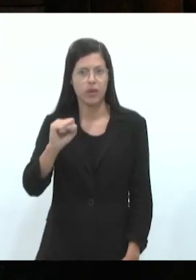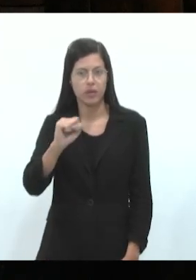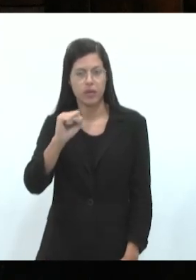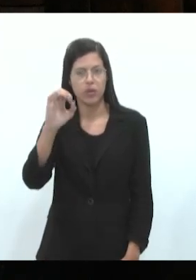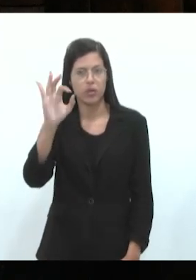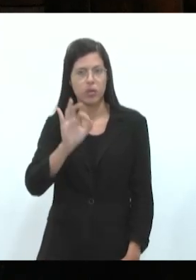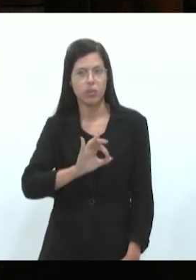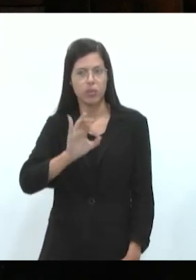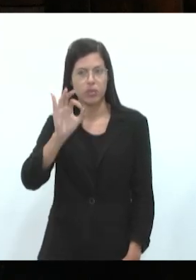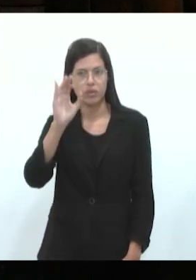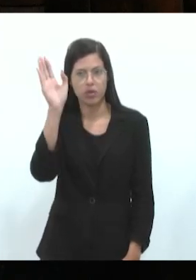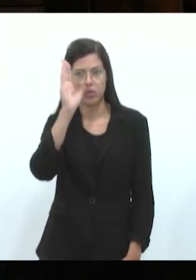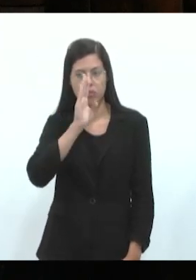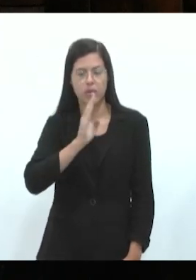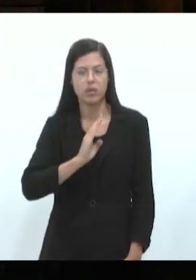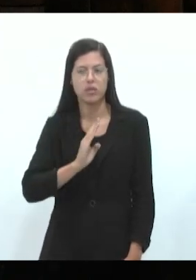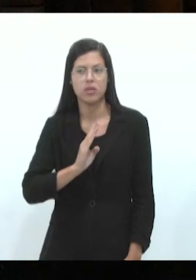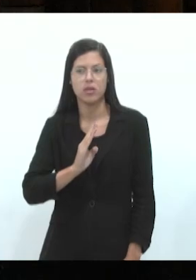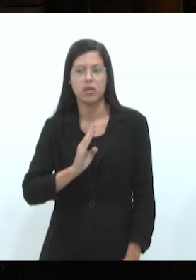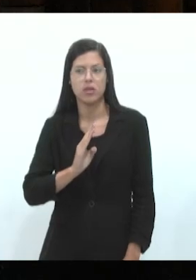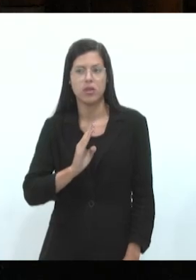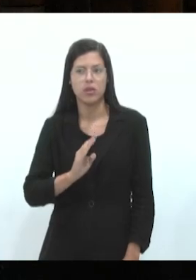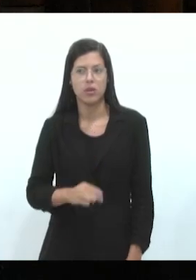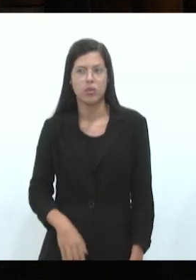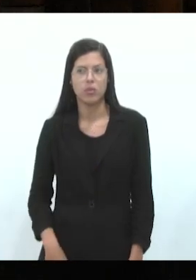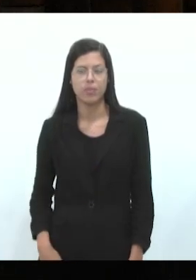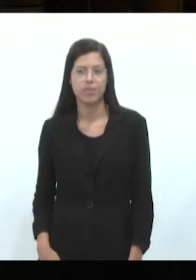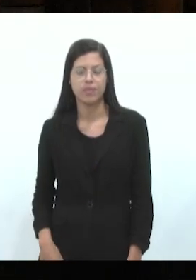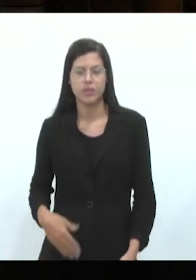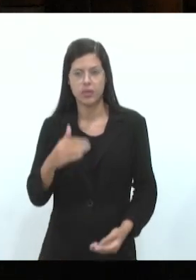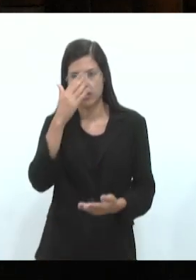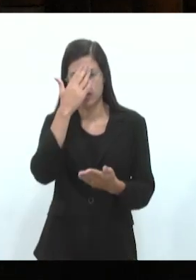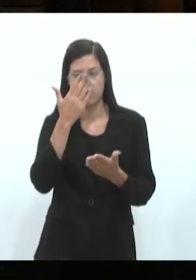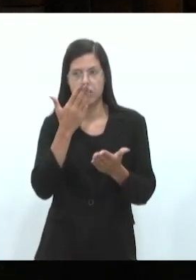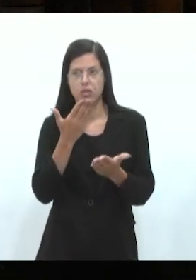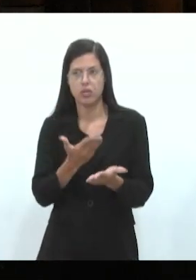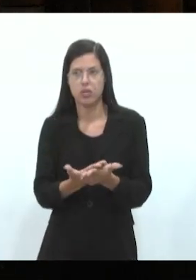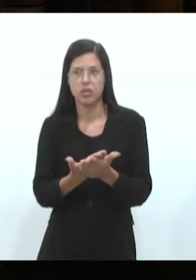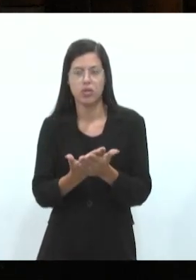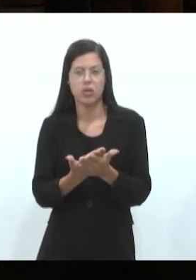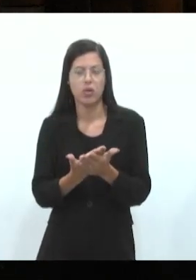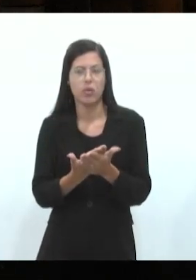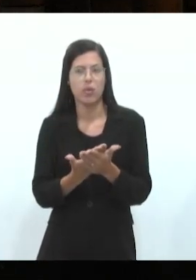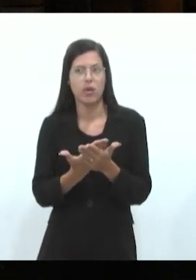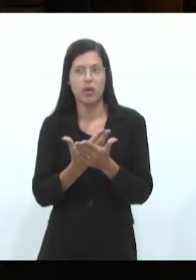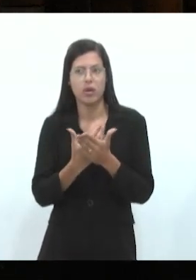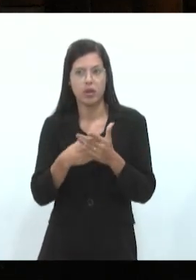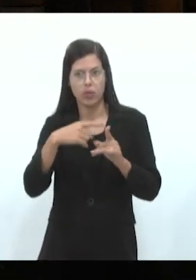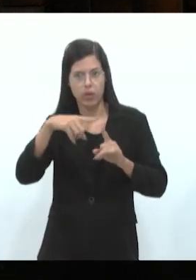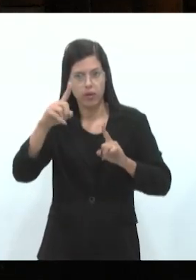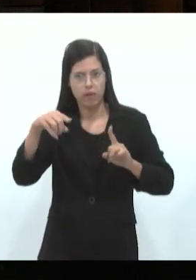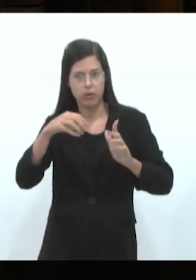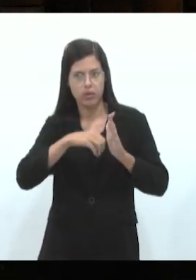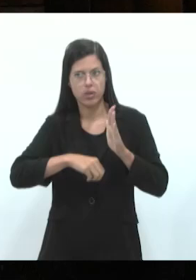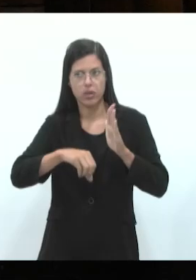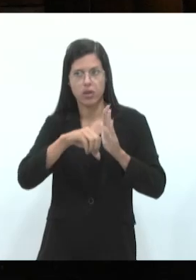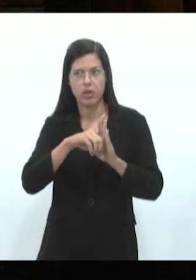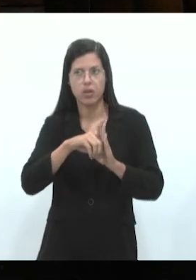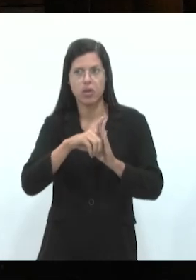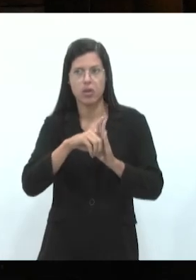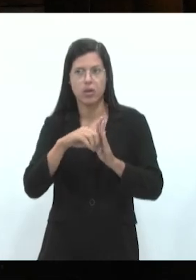88% dos brasileiros consideram o nível de criminalidade como um importante fator na